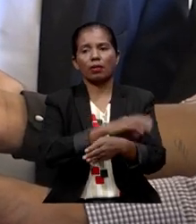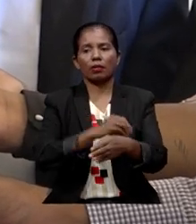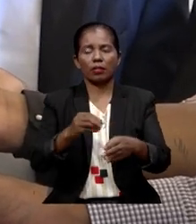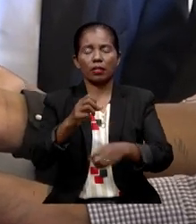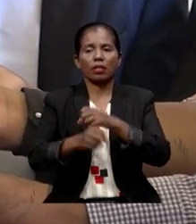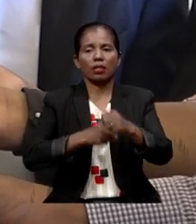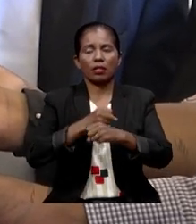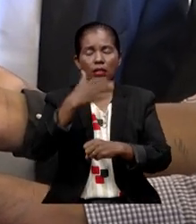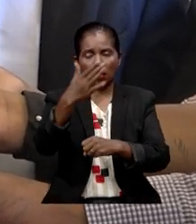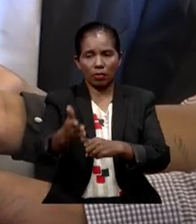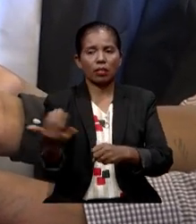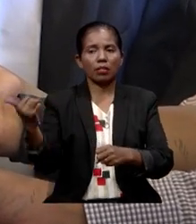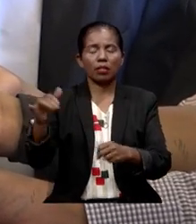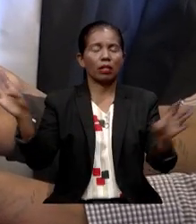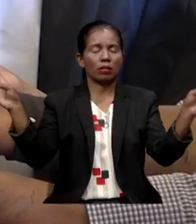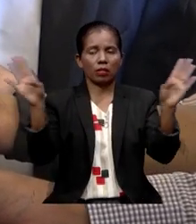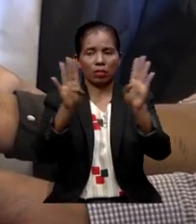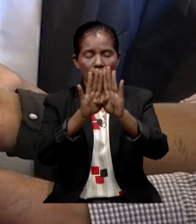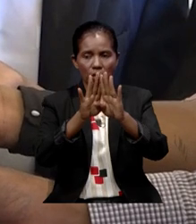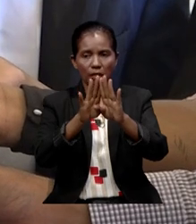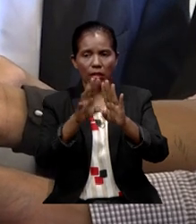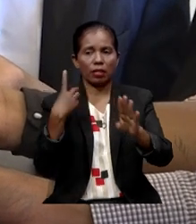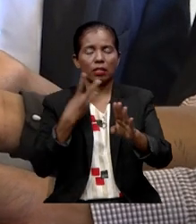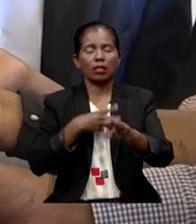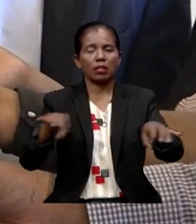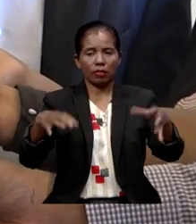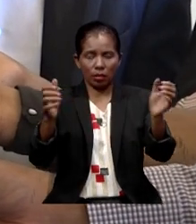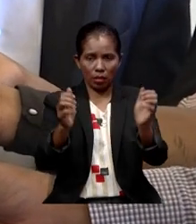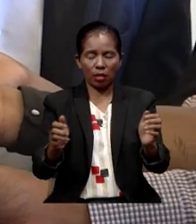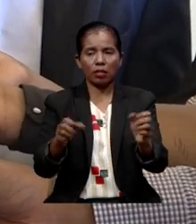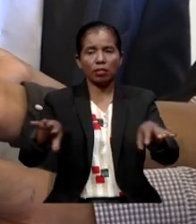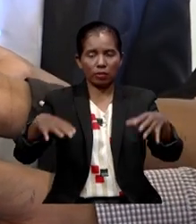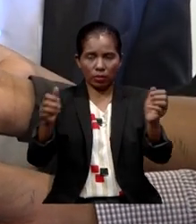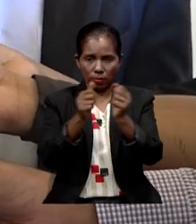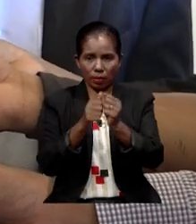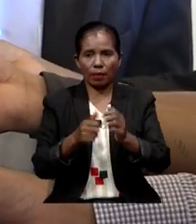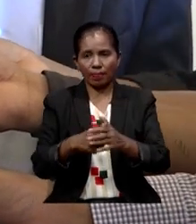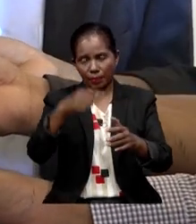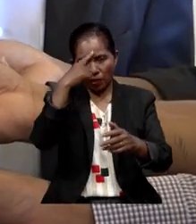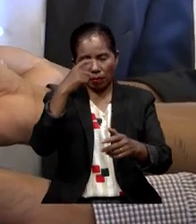oin siratu taka provisoriamente itane cooperação ne tamane maka iha